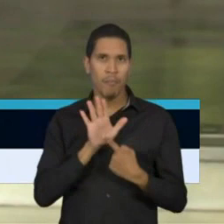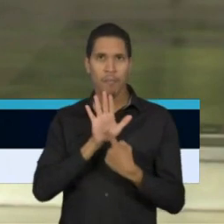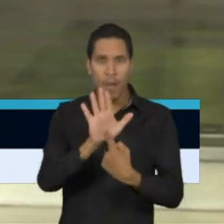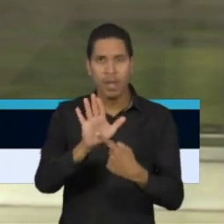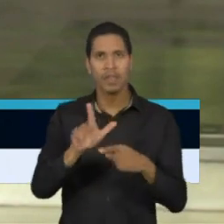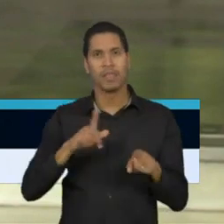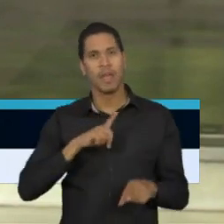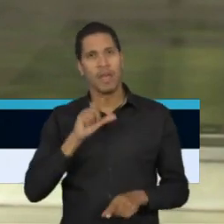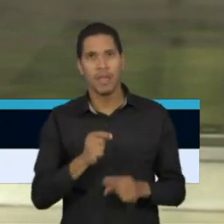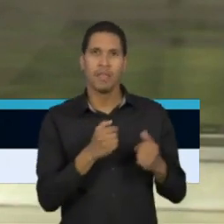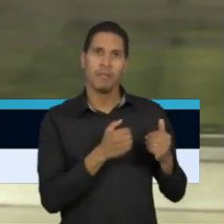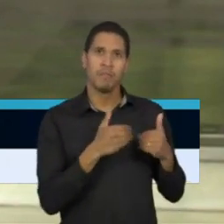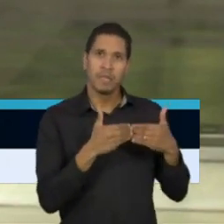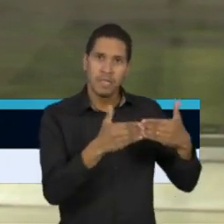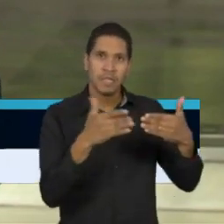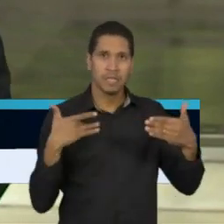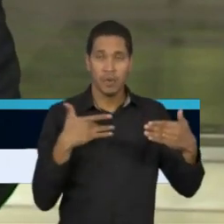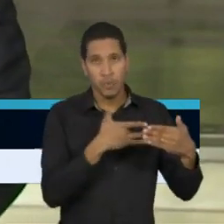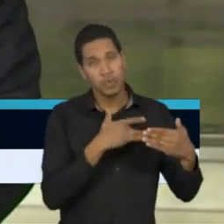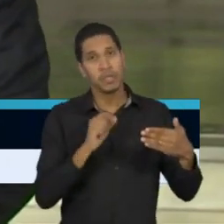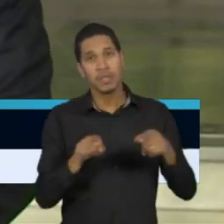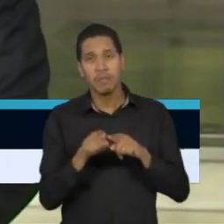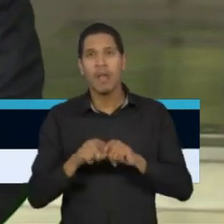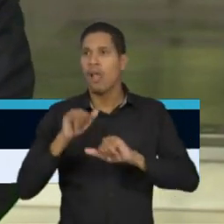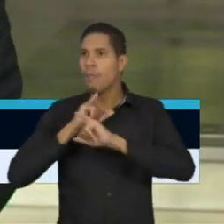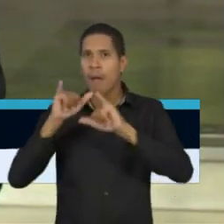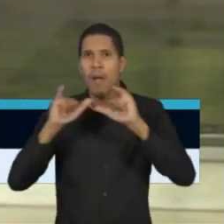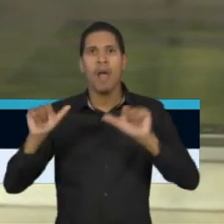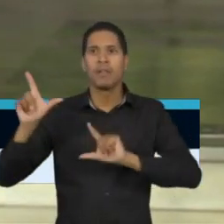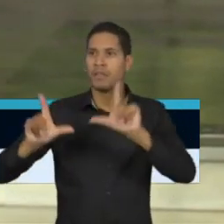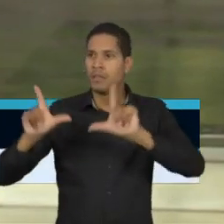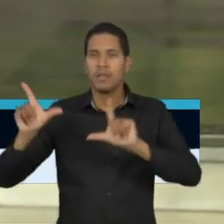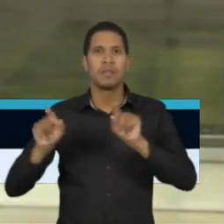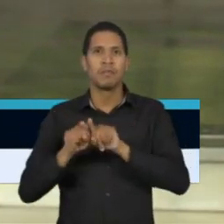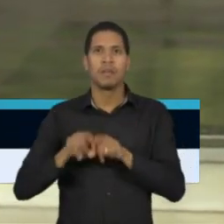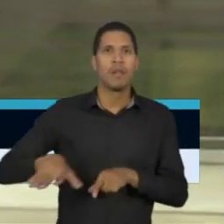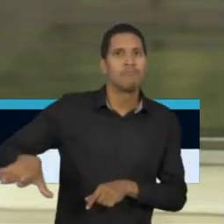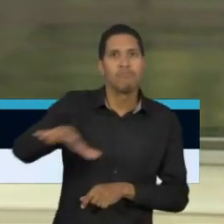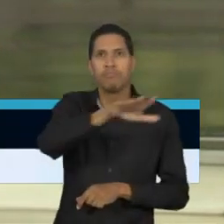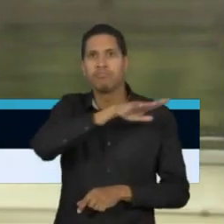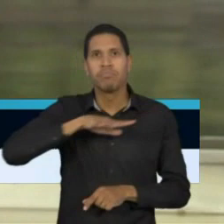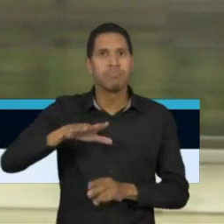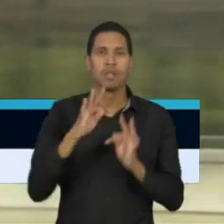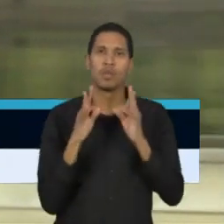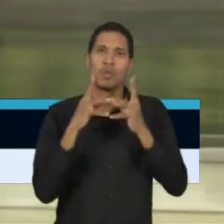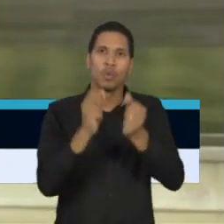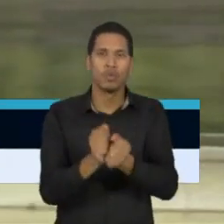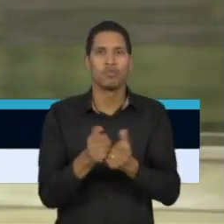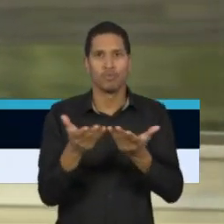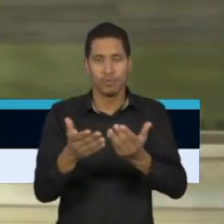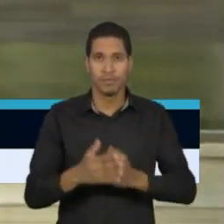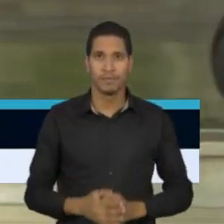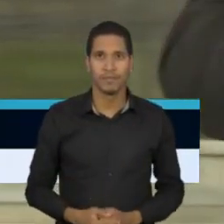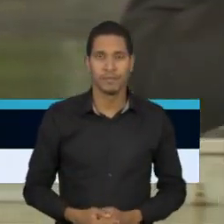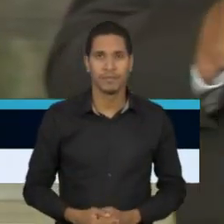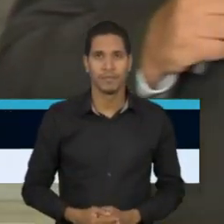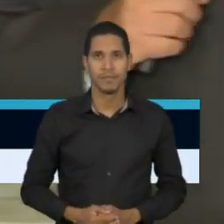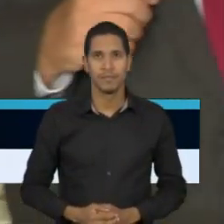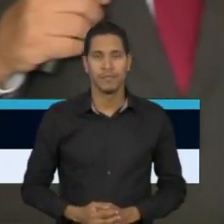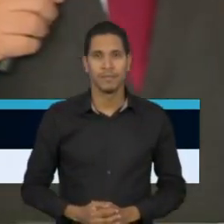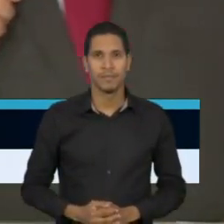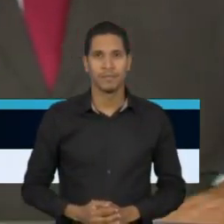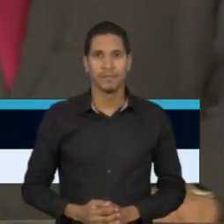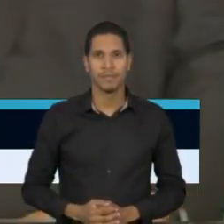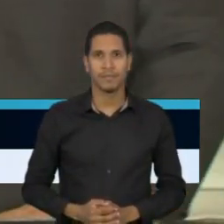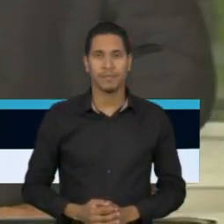e as informações que são dadas também à imprensa e à opinião pública de forma geral. Doutor German? Pois não, obrigado.